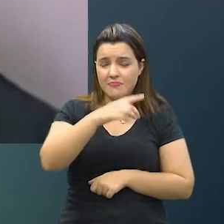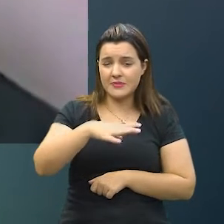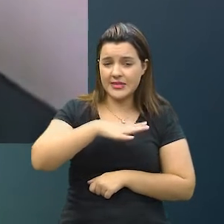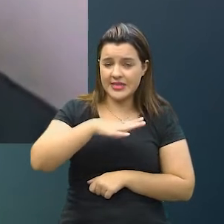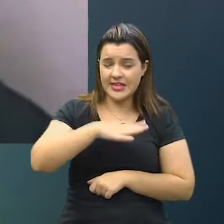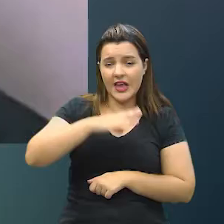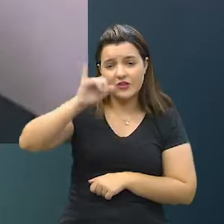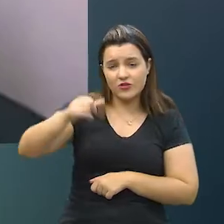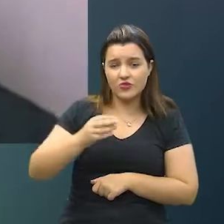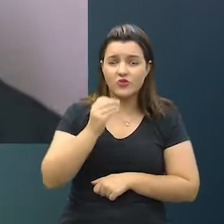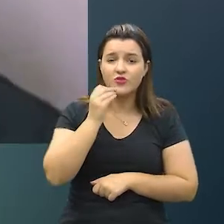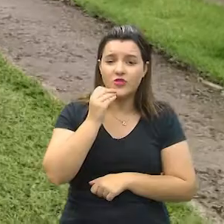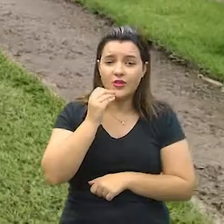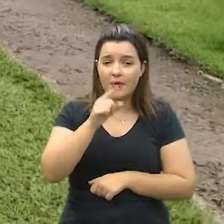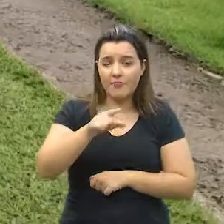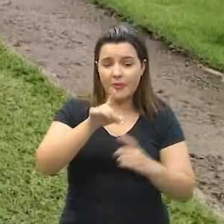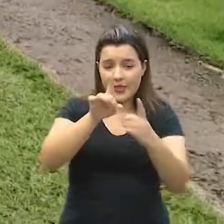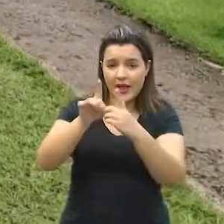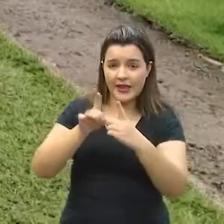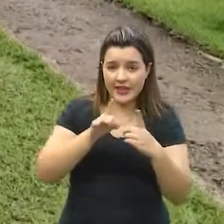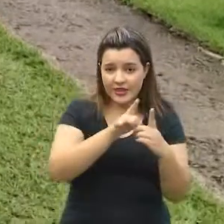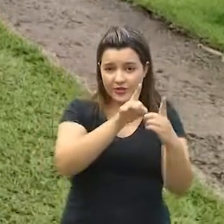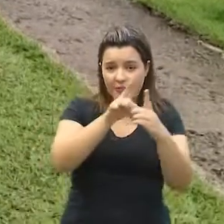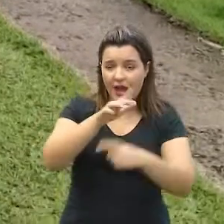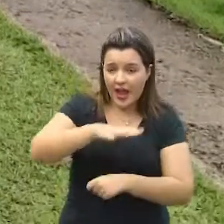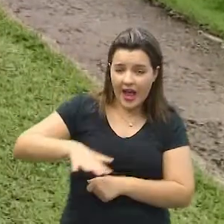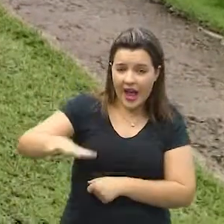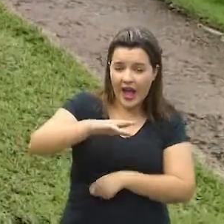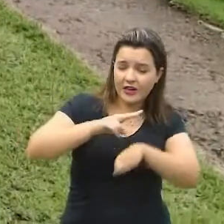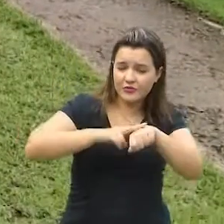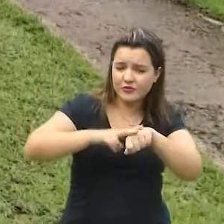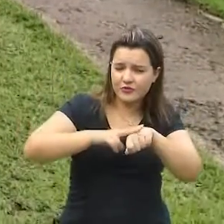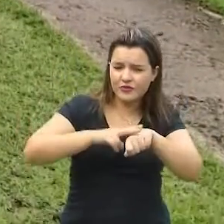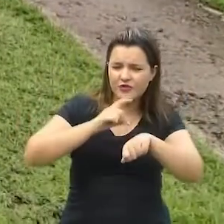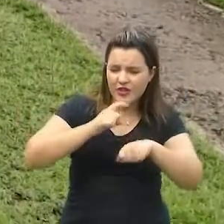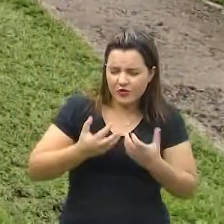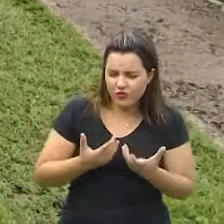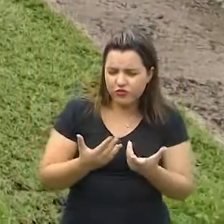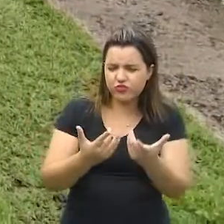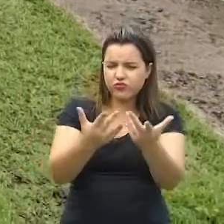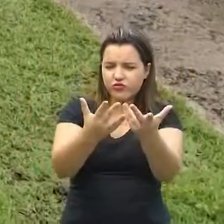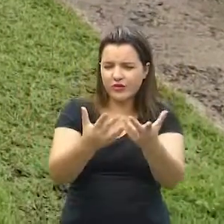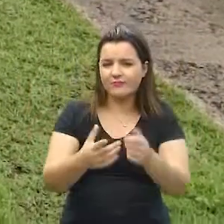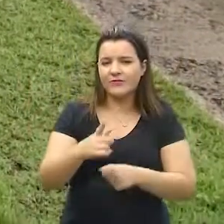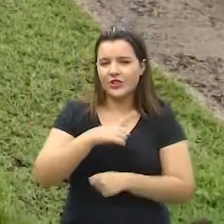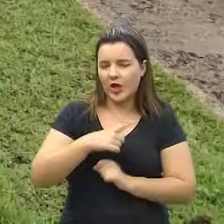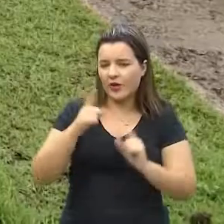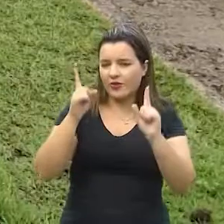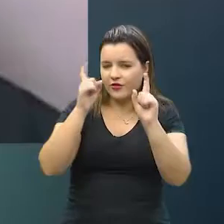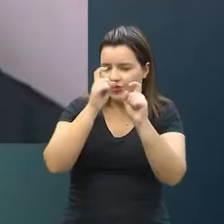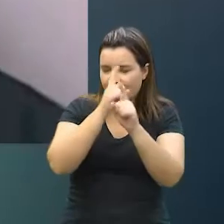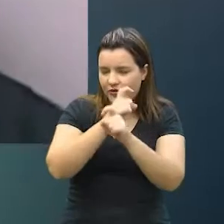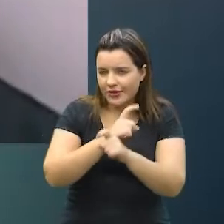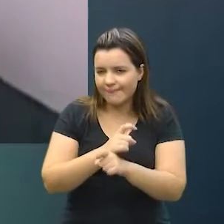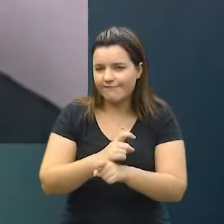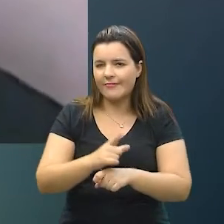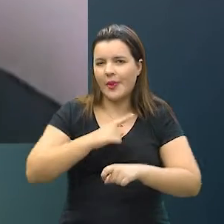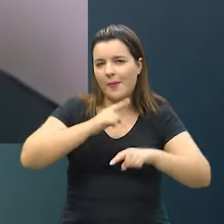Jundiaí e ela prestava serviços de áreas verdes. Então, a gente passava por grande dificuldade, né,